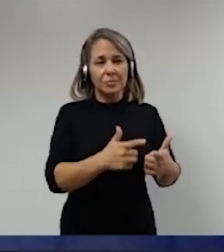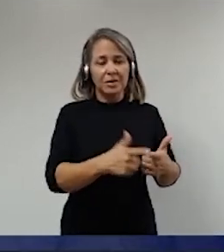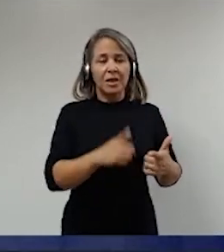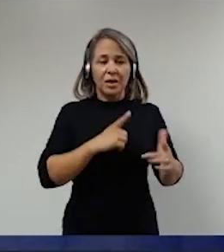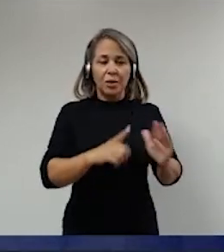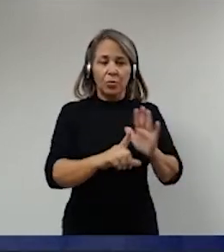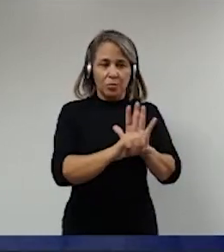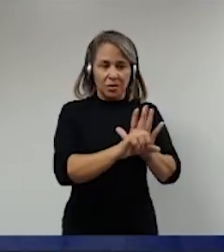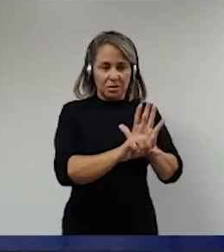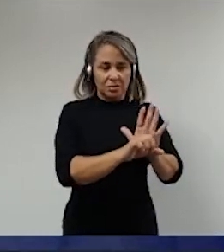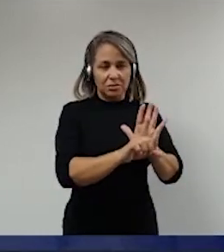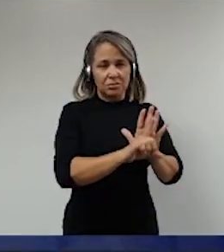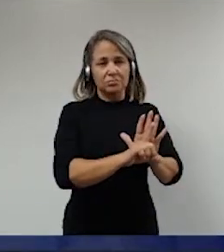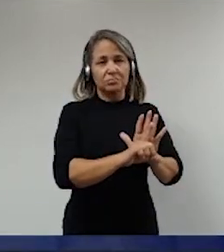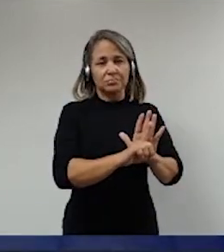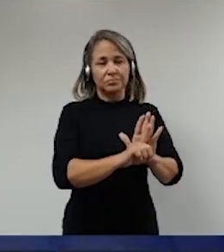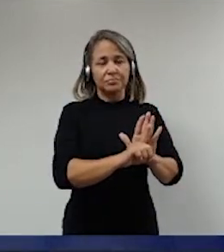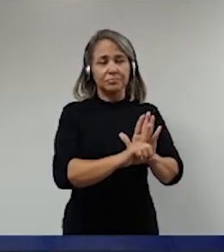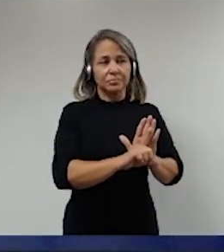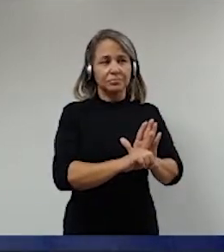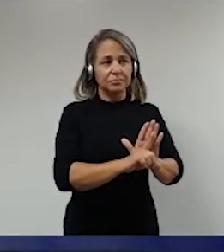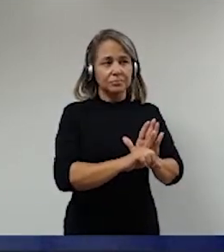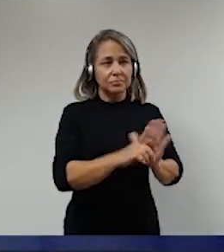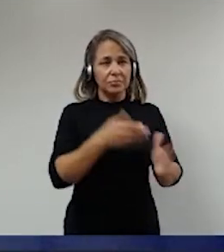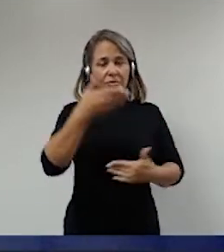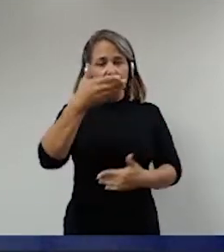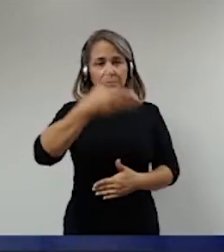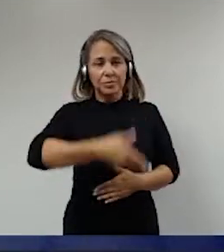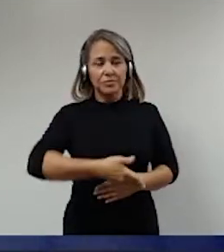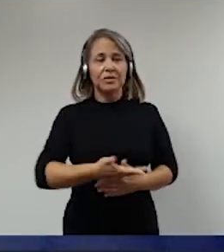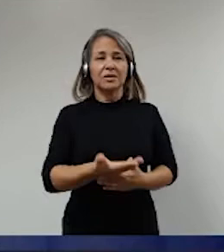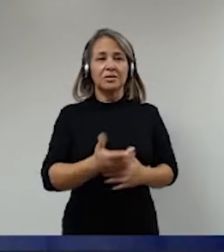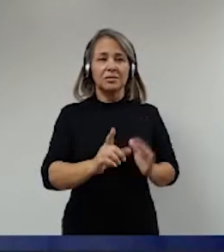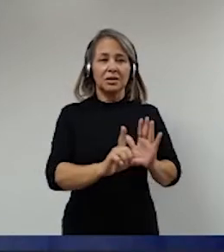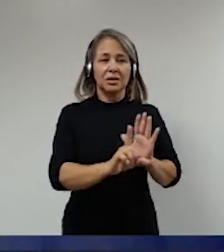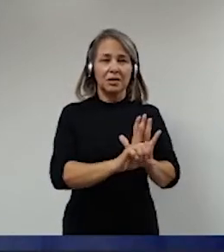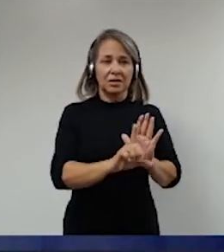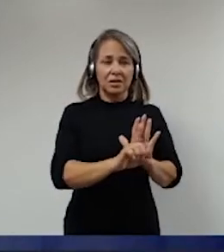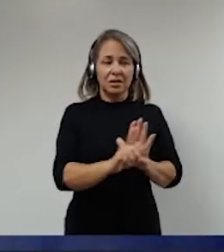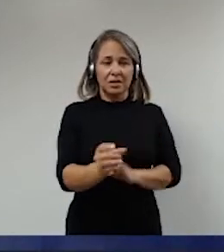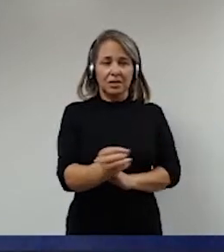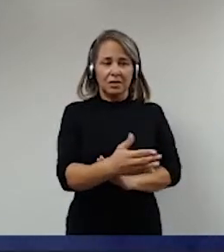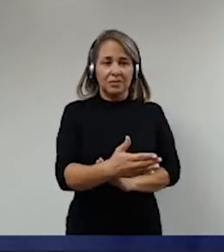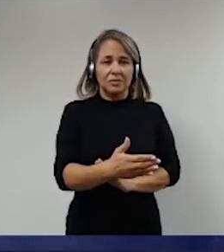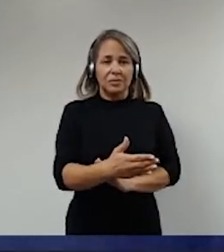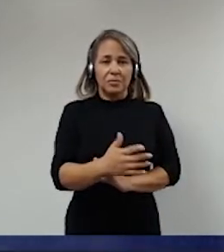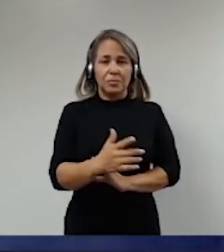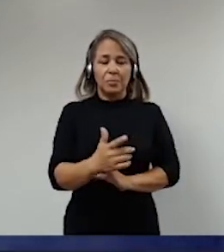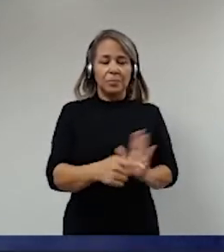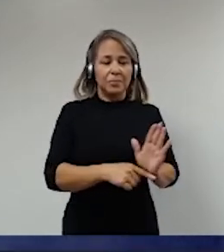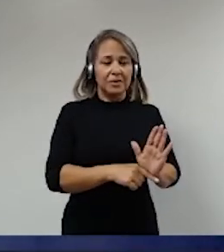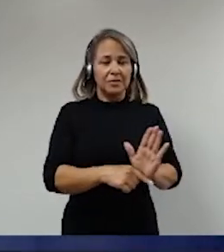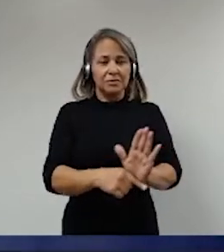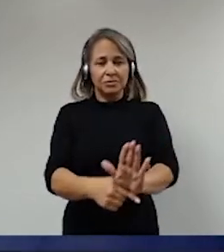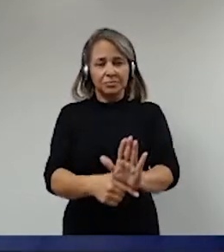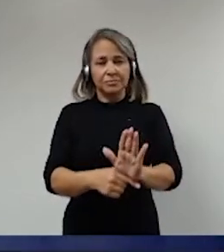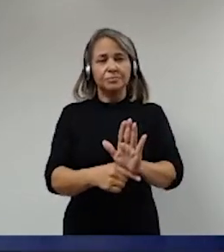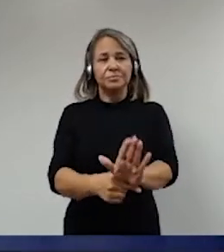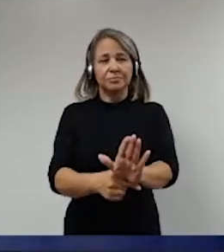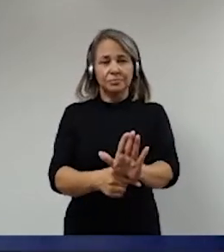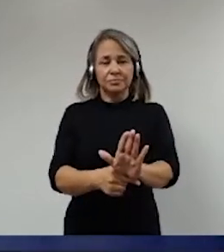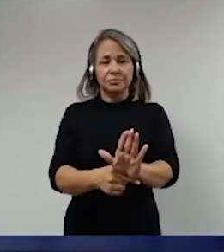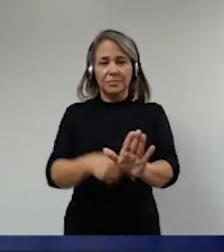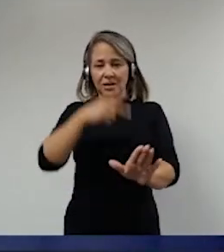lei que foi aprovada, a Lei Aldir Blanc, né, para socorrer, né,